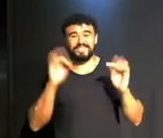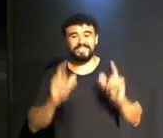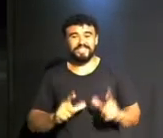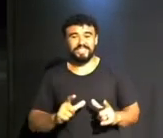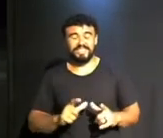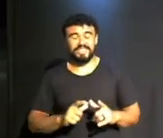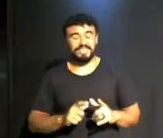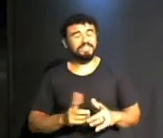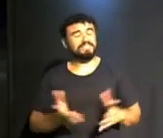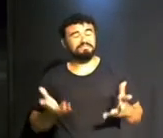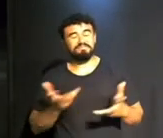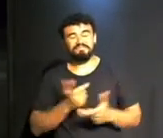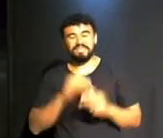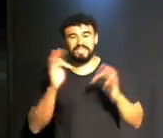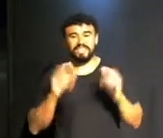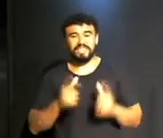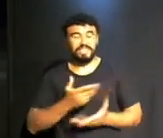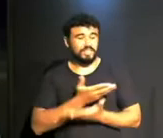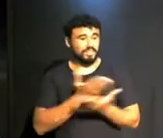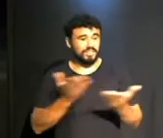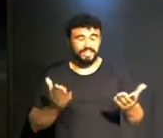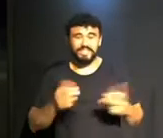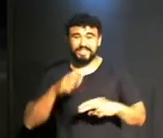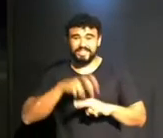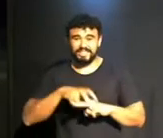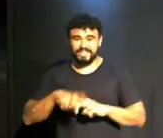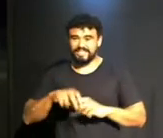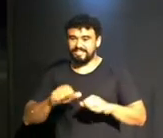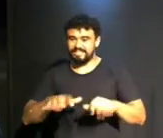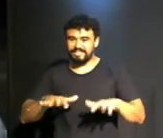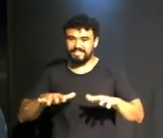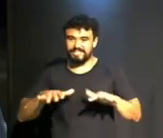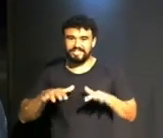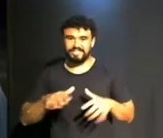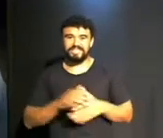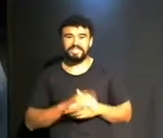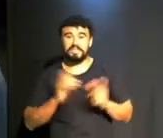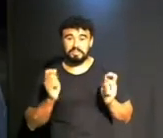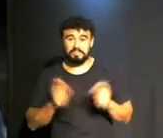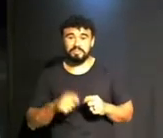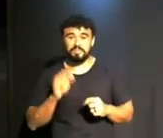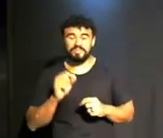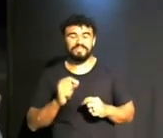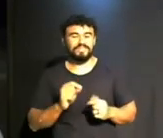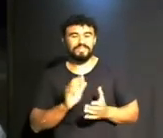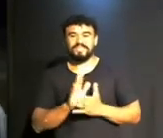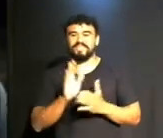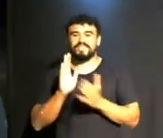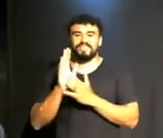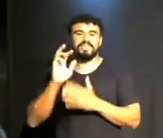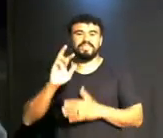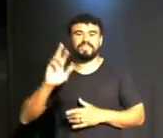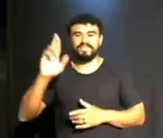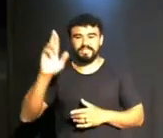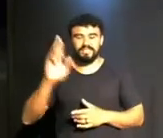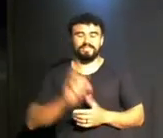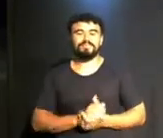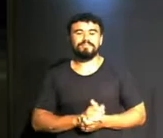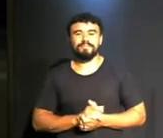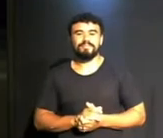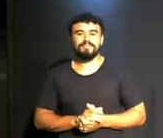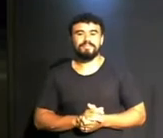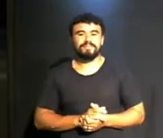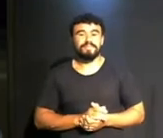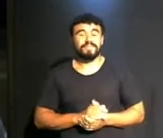e vai ficar mais ainda quando eu vejo você sentado em uma dessas poltronas e podendo Celebrar o senhor da melhor forma